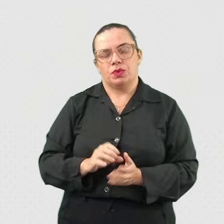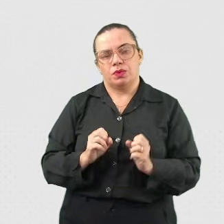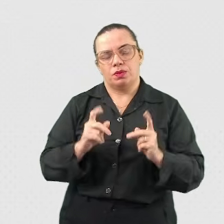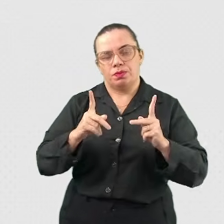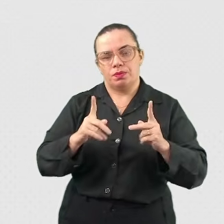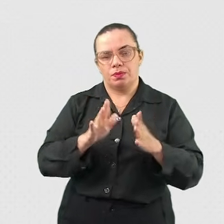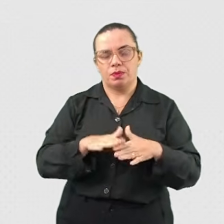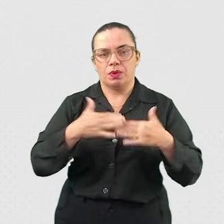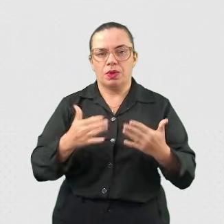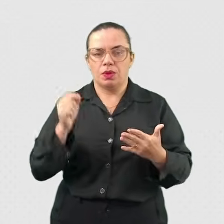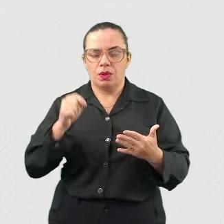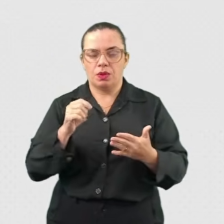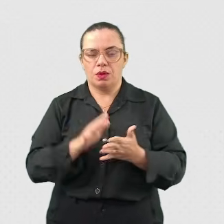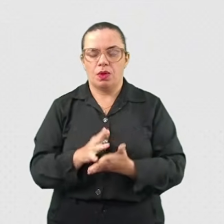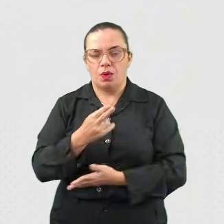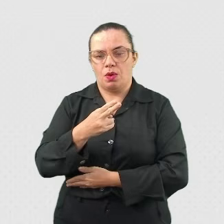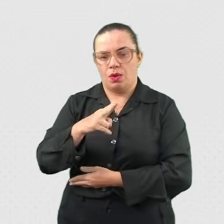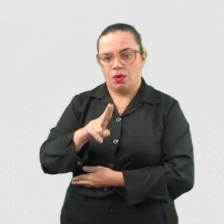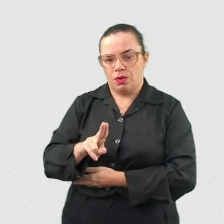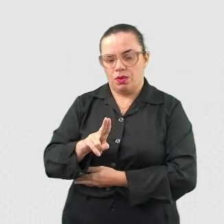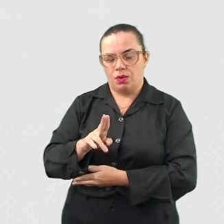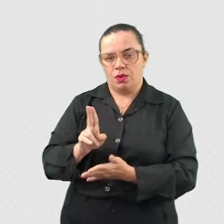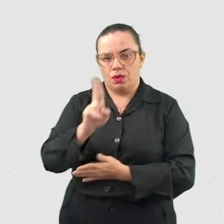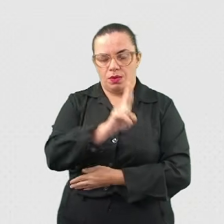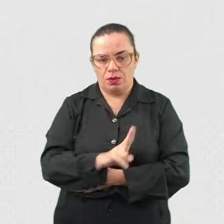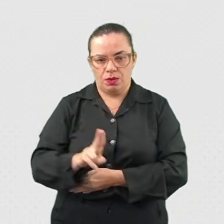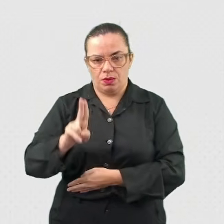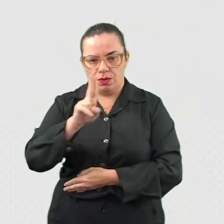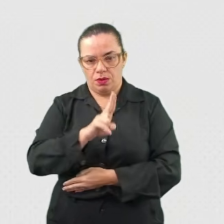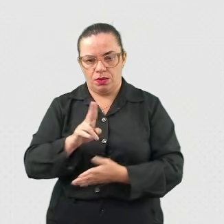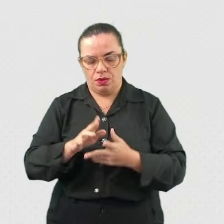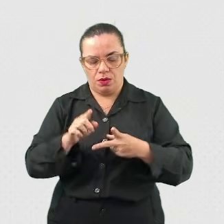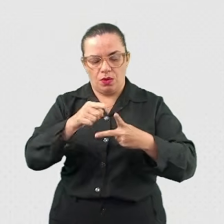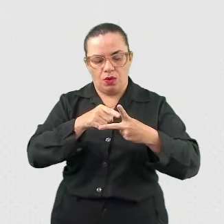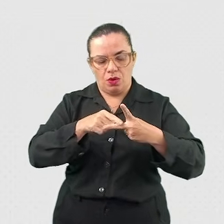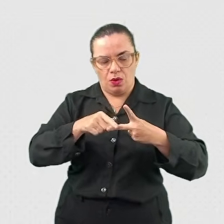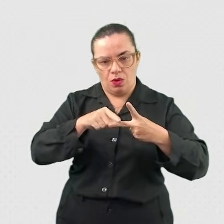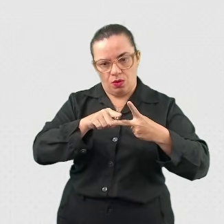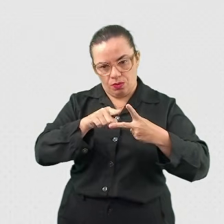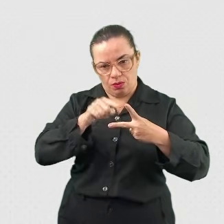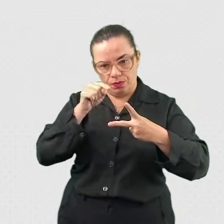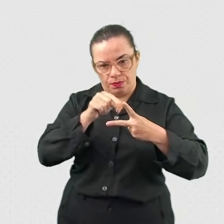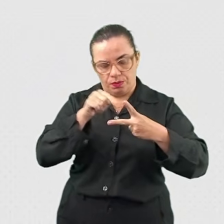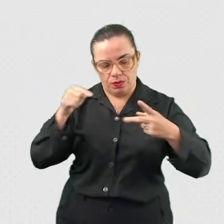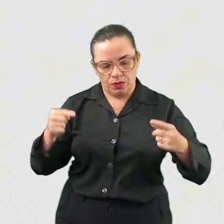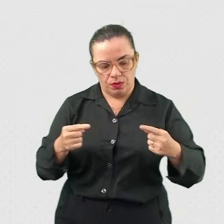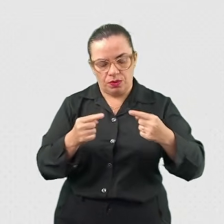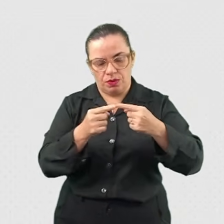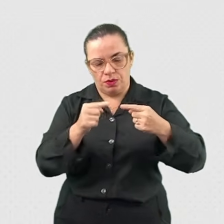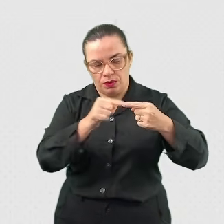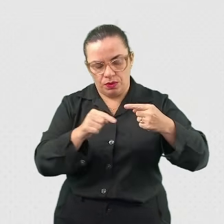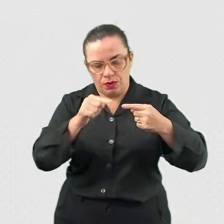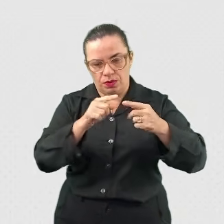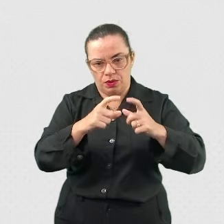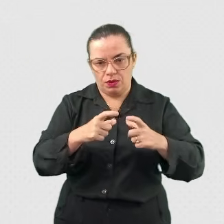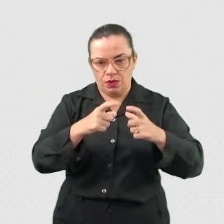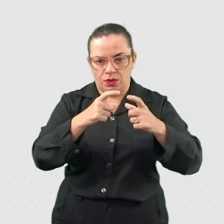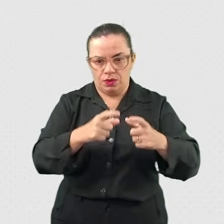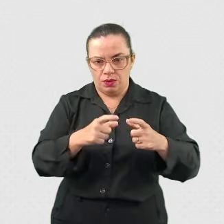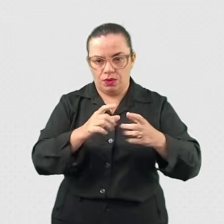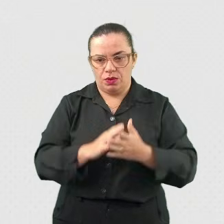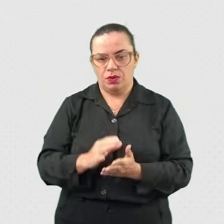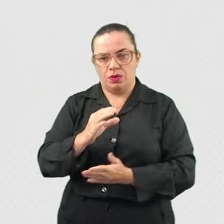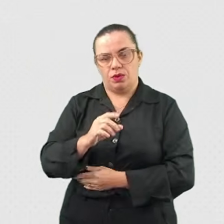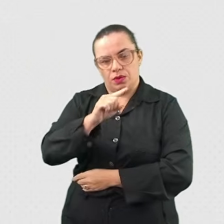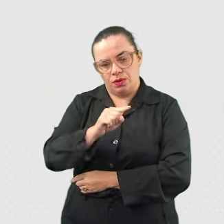A nomenclatura que a gente dá para ele, a gente usa o vértice que ele está localizado. Por exemplo, o vértice C, a gente coloca o C com o chapeuzinho, ó,